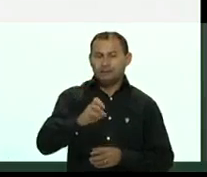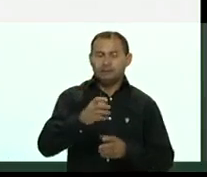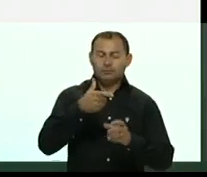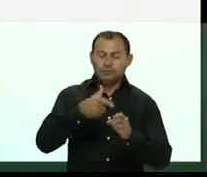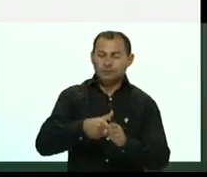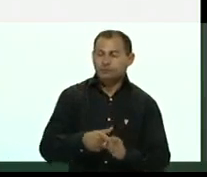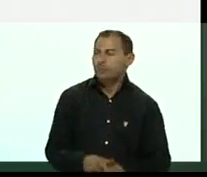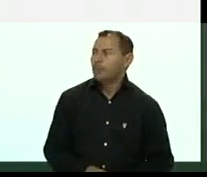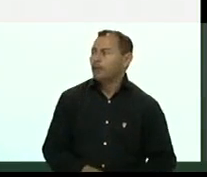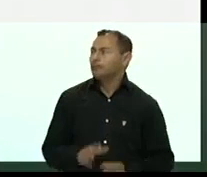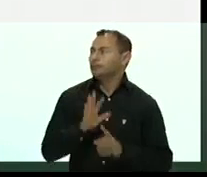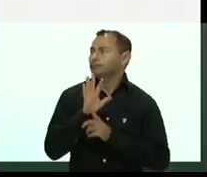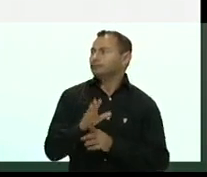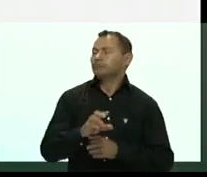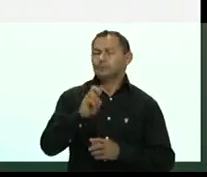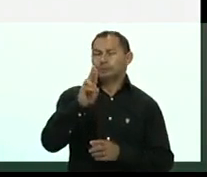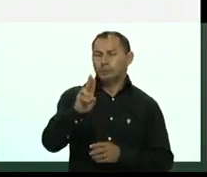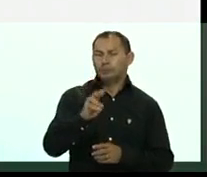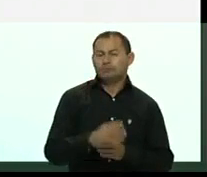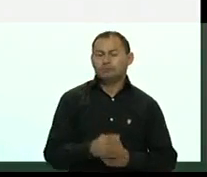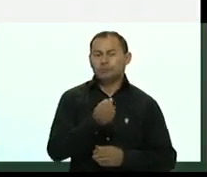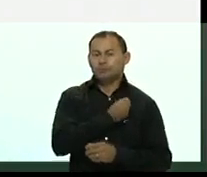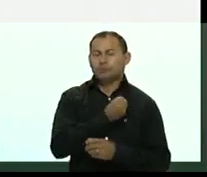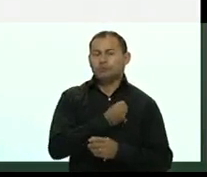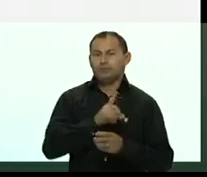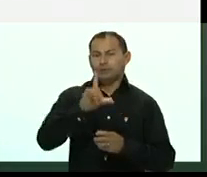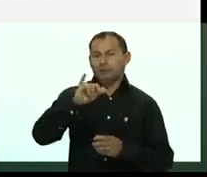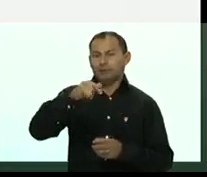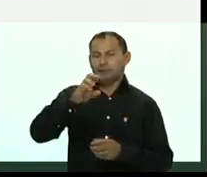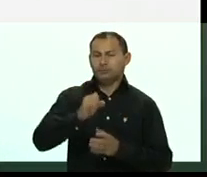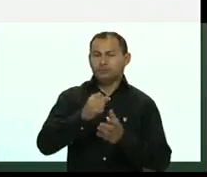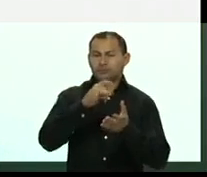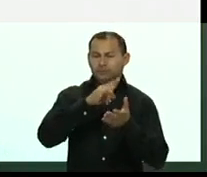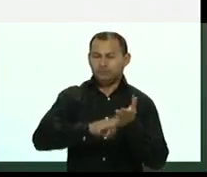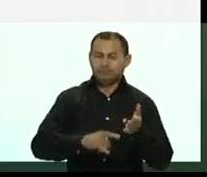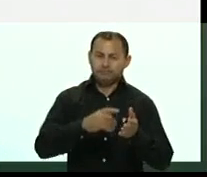Tá? Nós vamos chamar de U o número de litros de